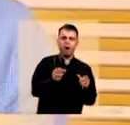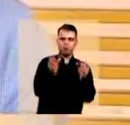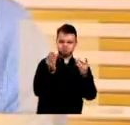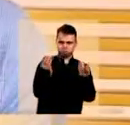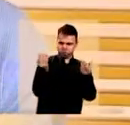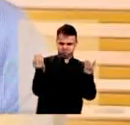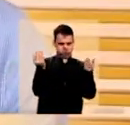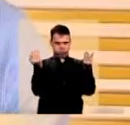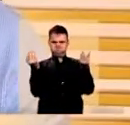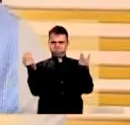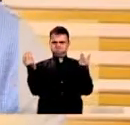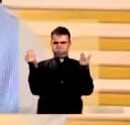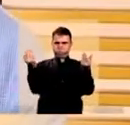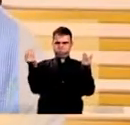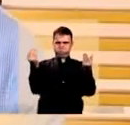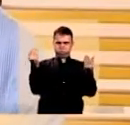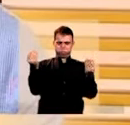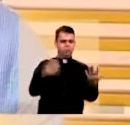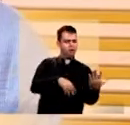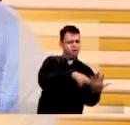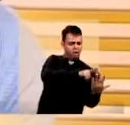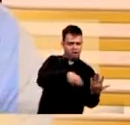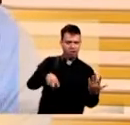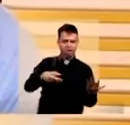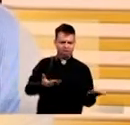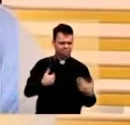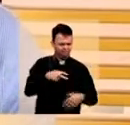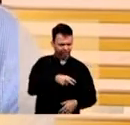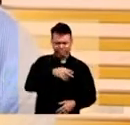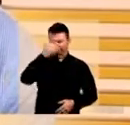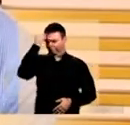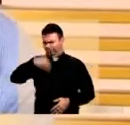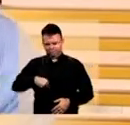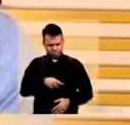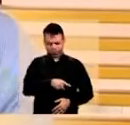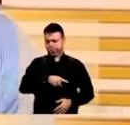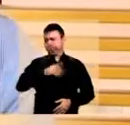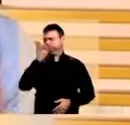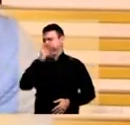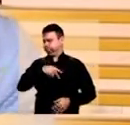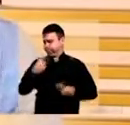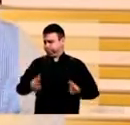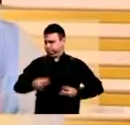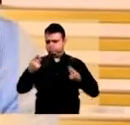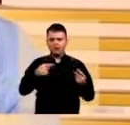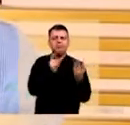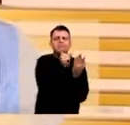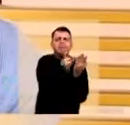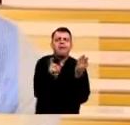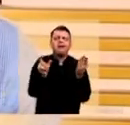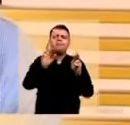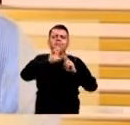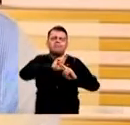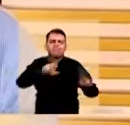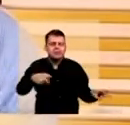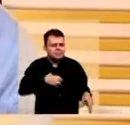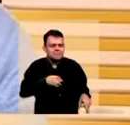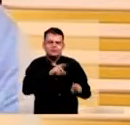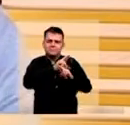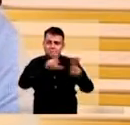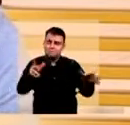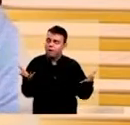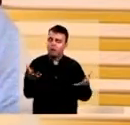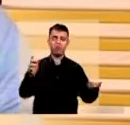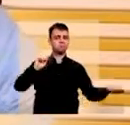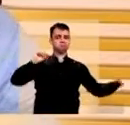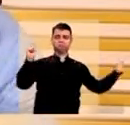são 2 volumes grossos, o adolescente vai ficar desanimado, ele não é outra linguagem, não é a linguagem dele e tal. Mas você